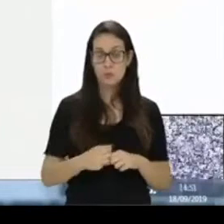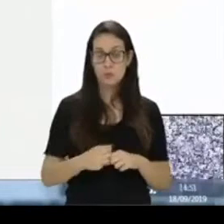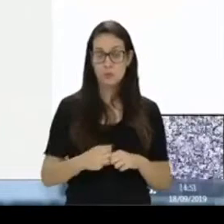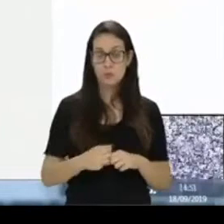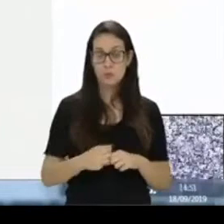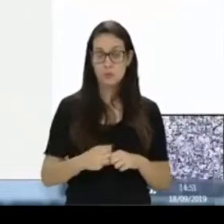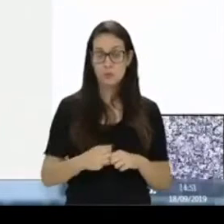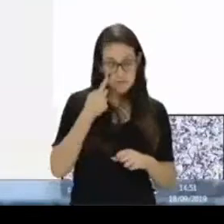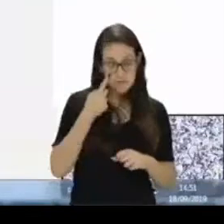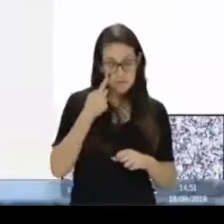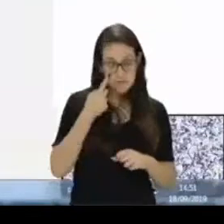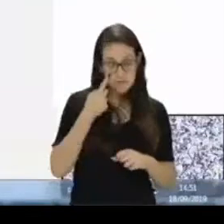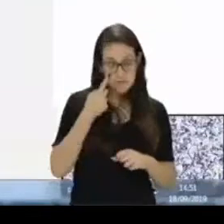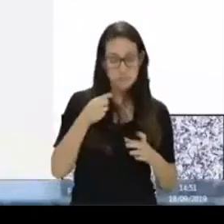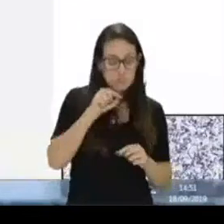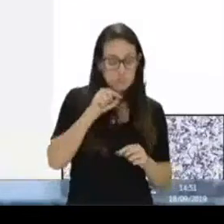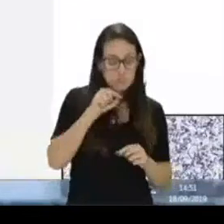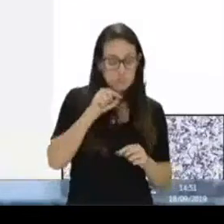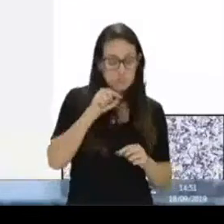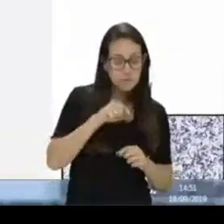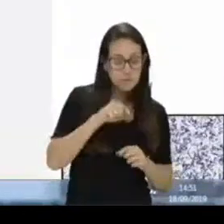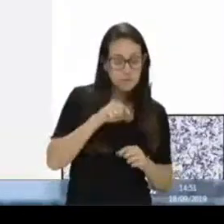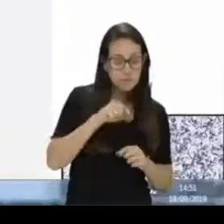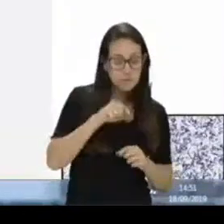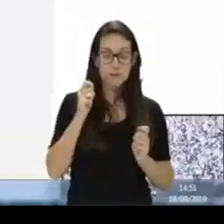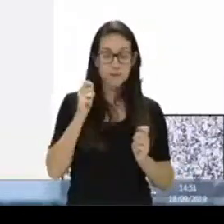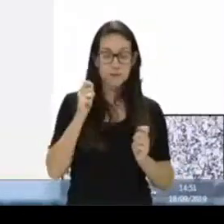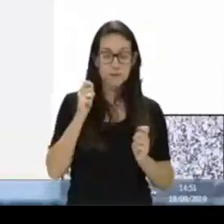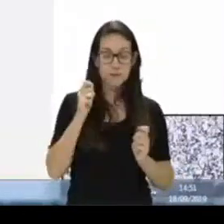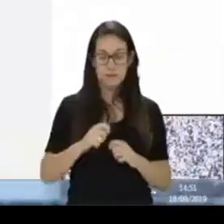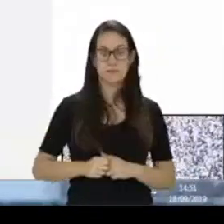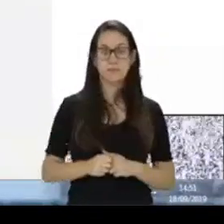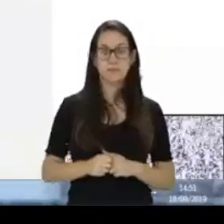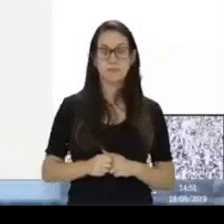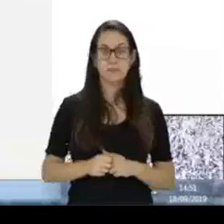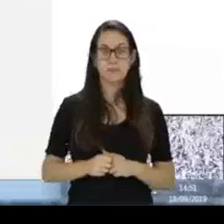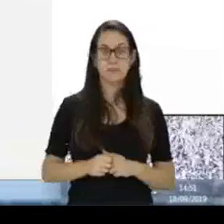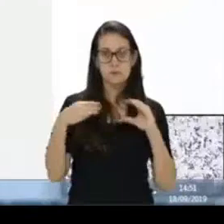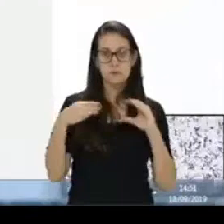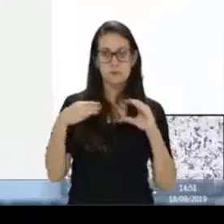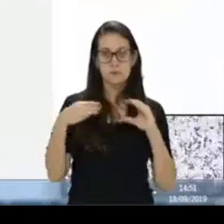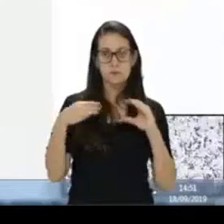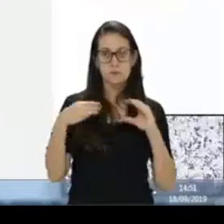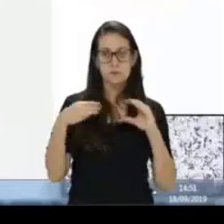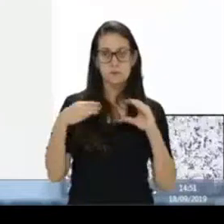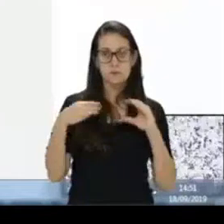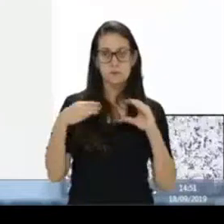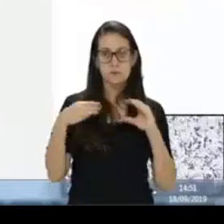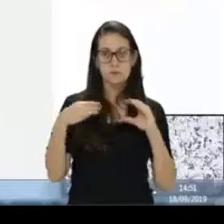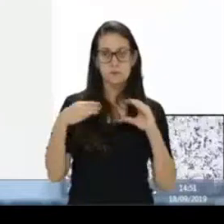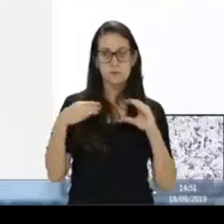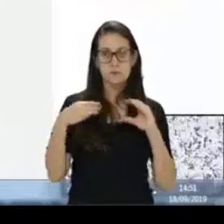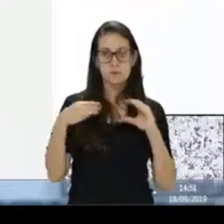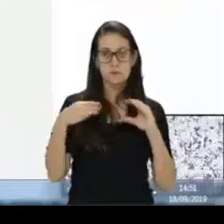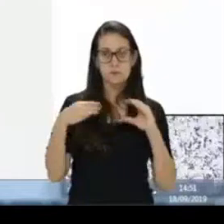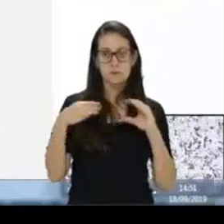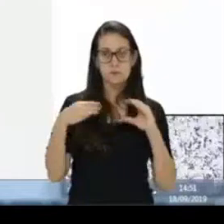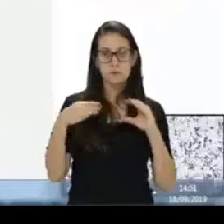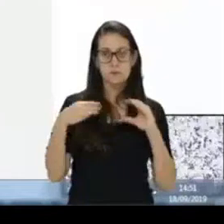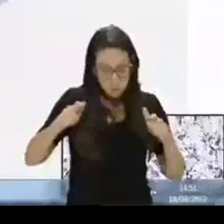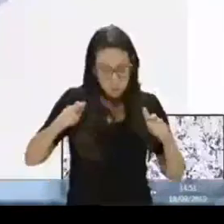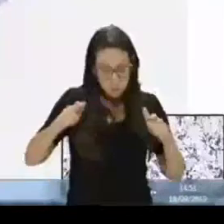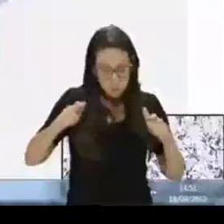e essa coloração permite, então, a definição dessas células. Então, aumentando o nosso zoom, nós